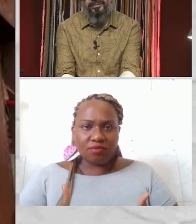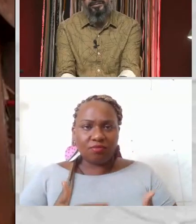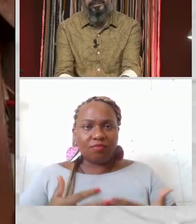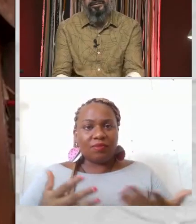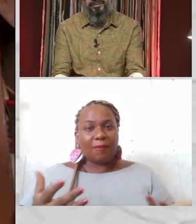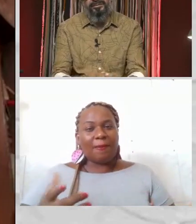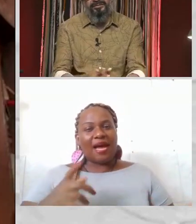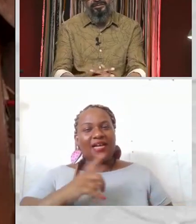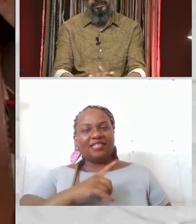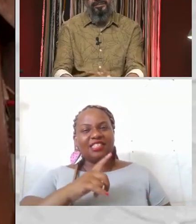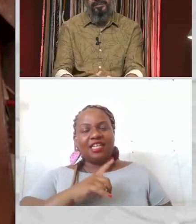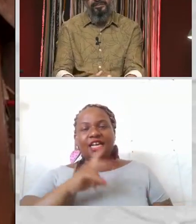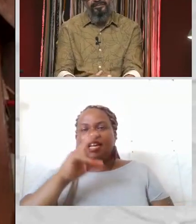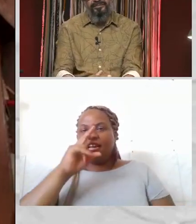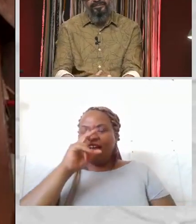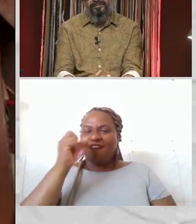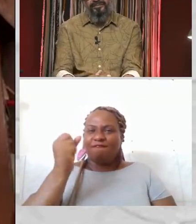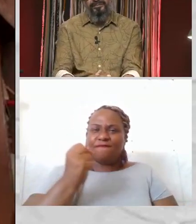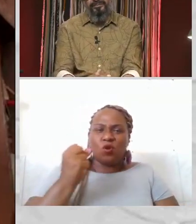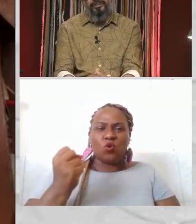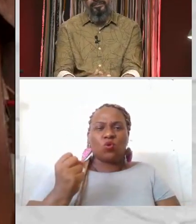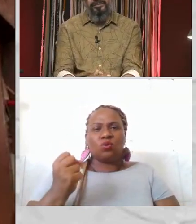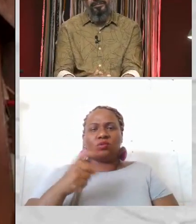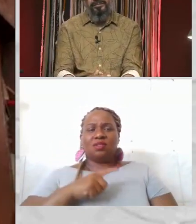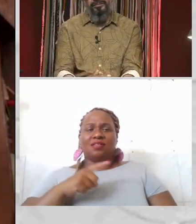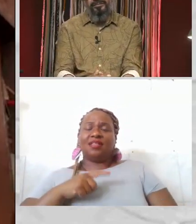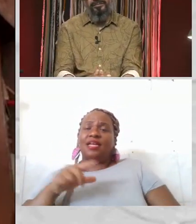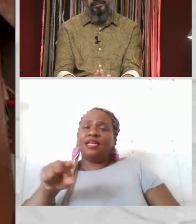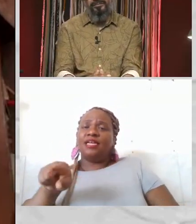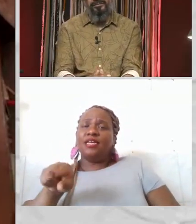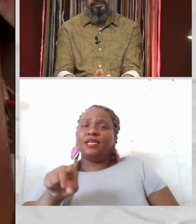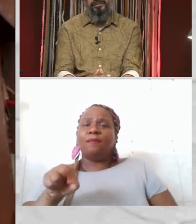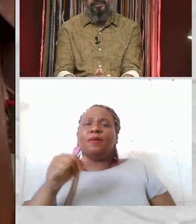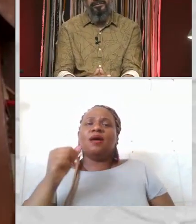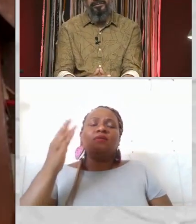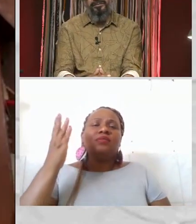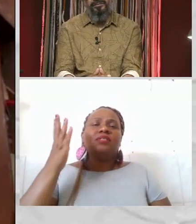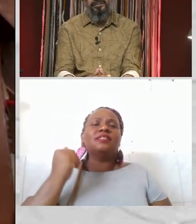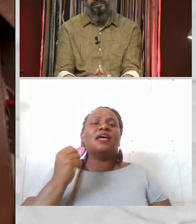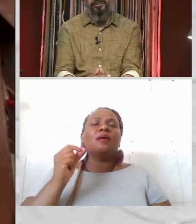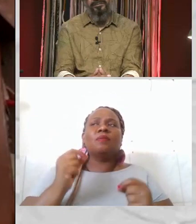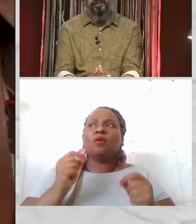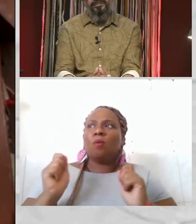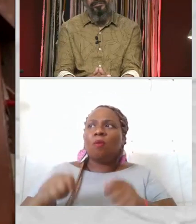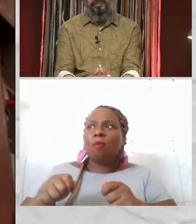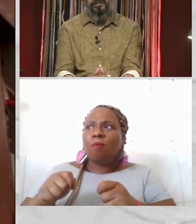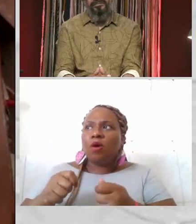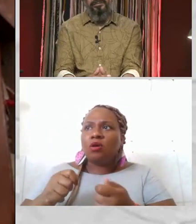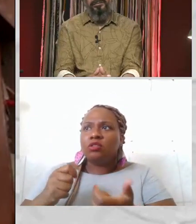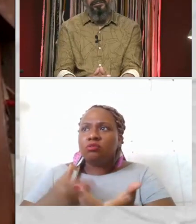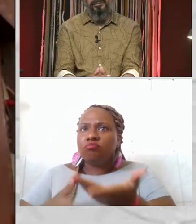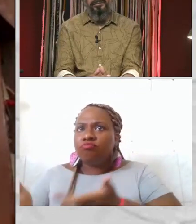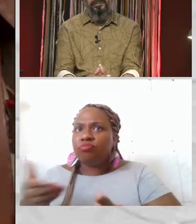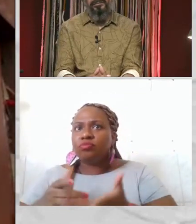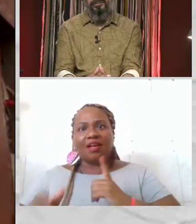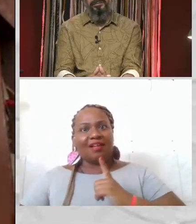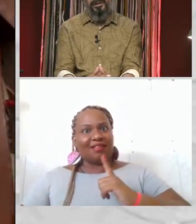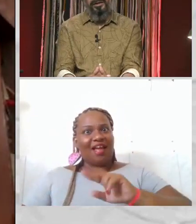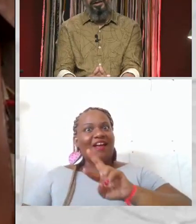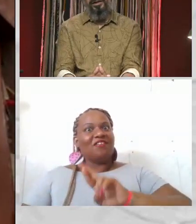esse lado aí de estar com os nossos irmãos e irmãs, saber com quem a gente pode contar, isso faz muita diferença, viu? Muita